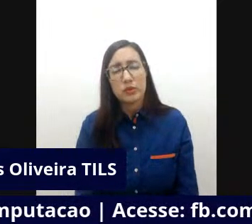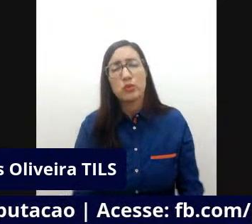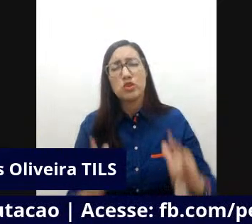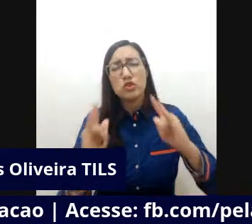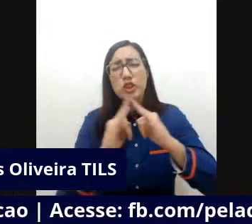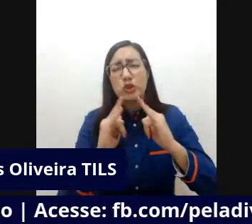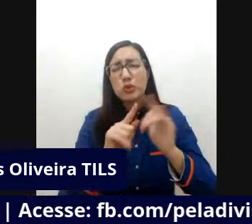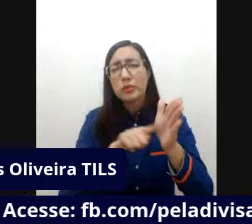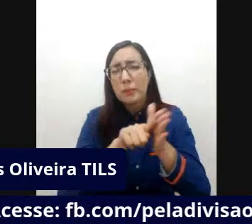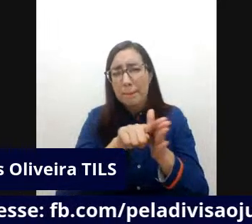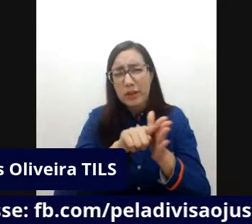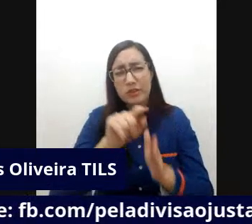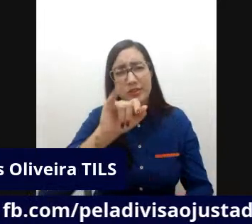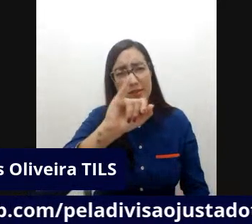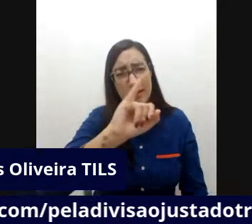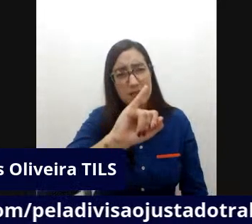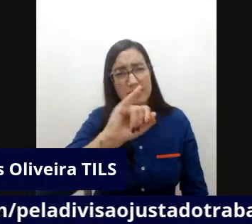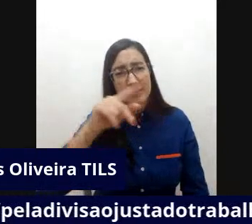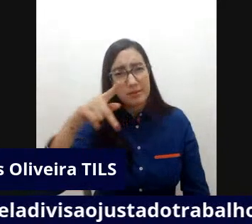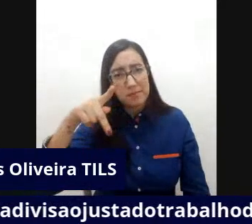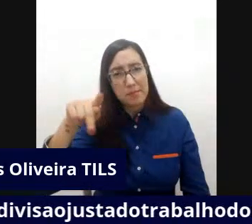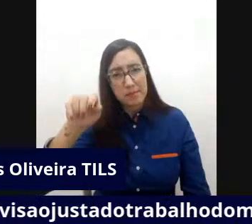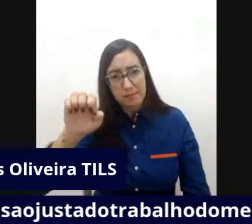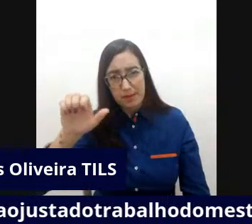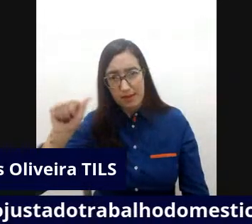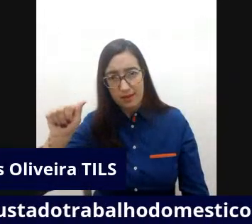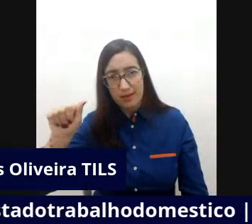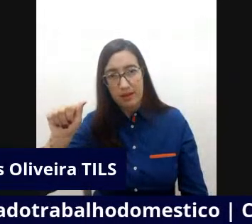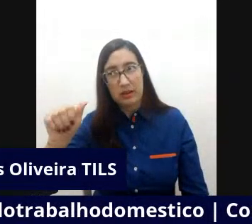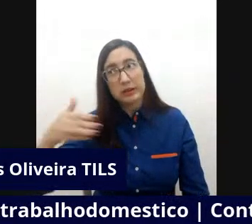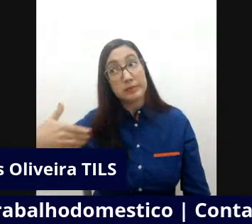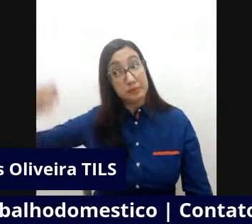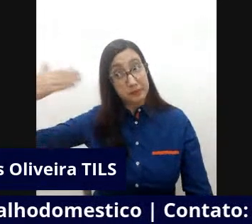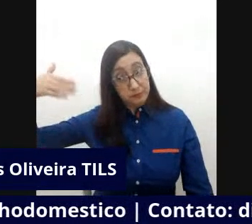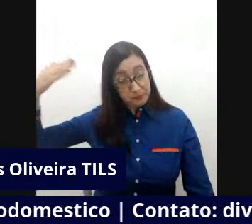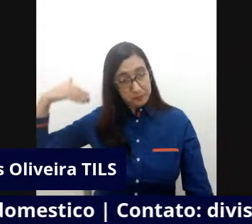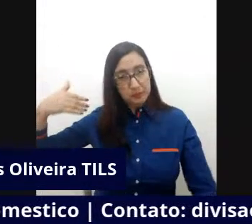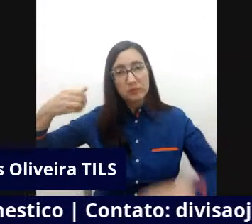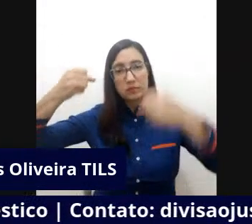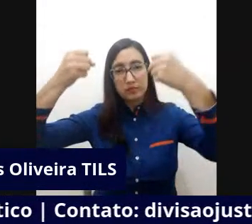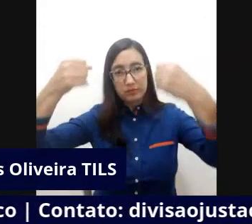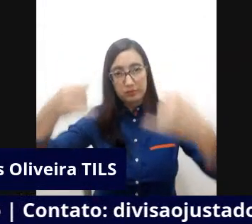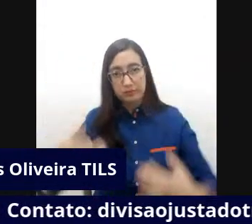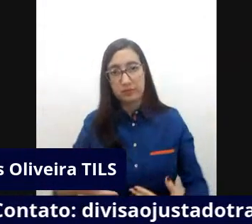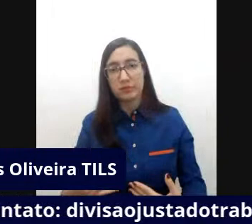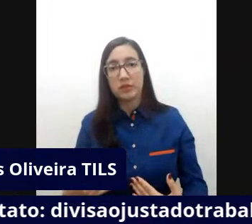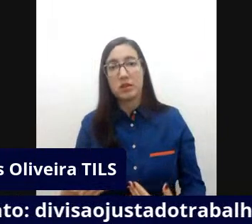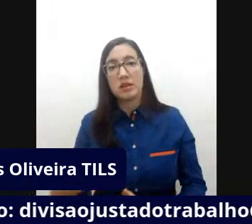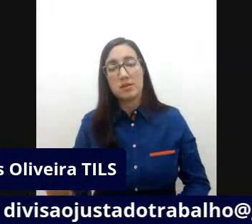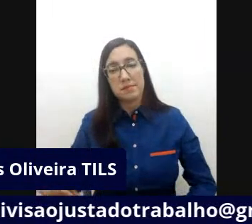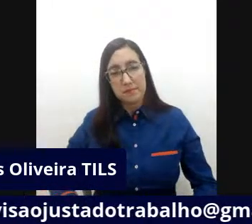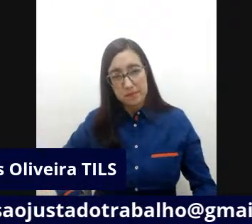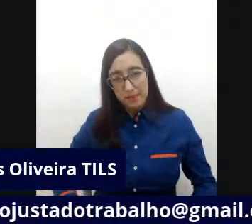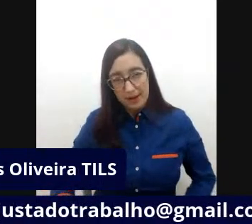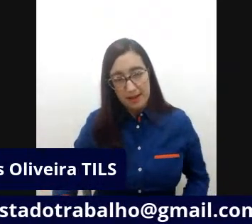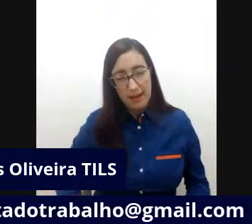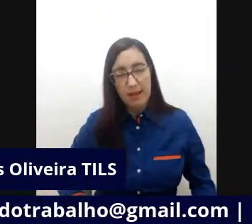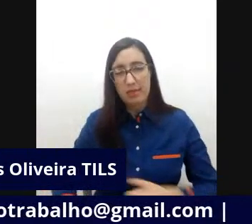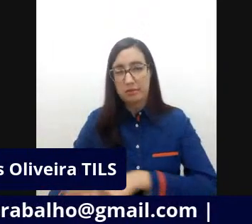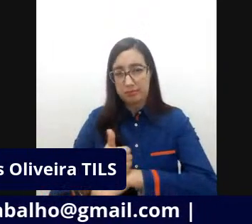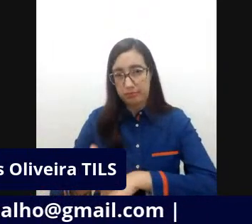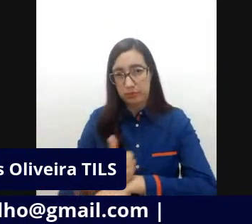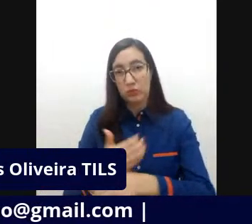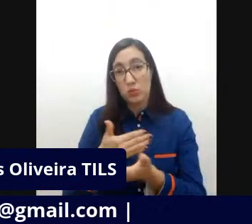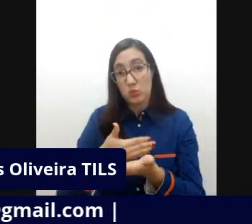a idade das trabalhadoras domésticas, houve um período que as jovens, né, era de 18, né, porque o trabalho doméstico ele não